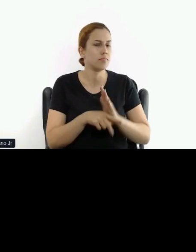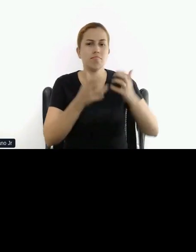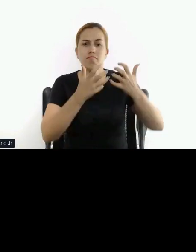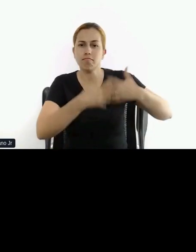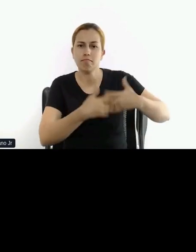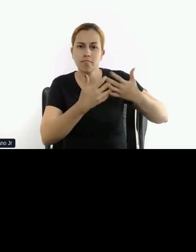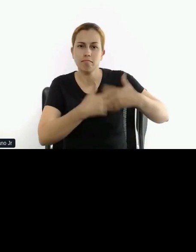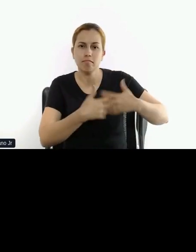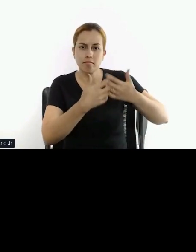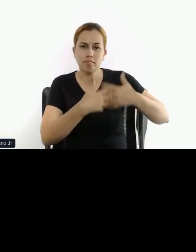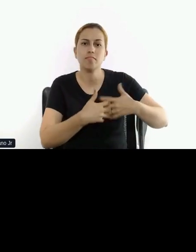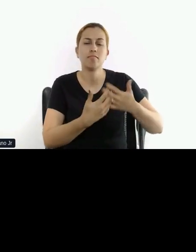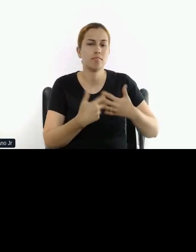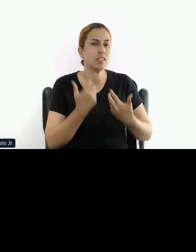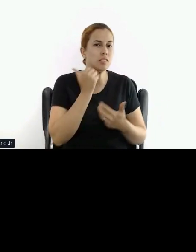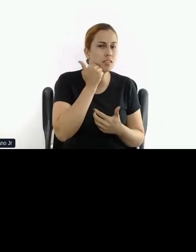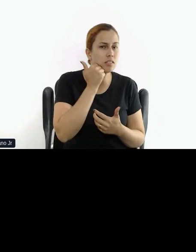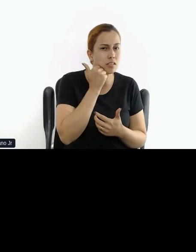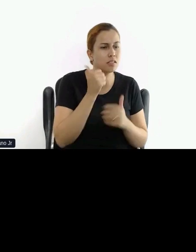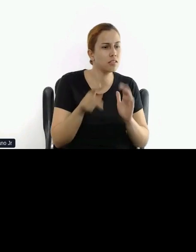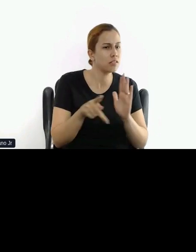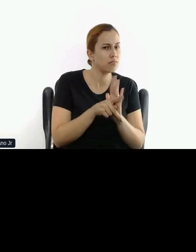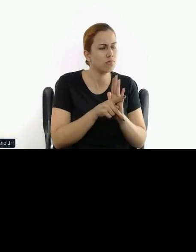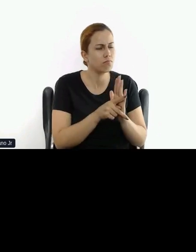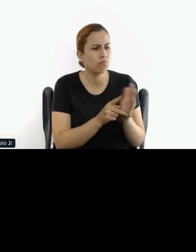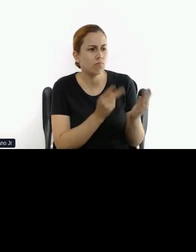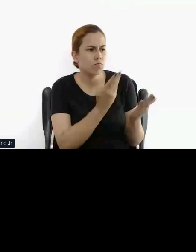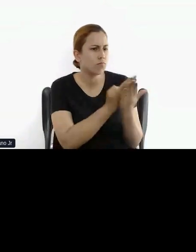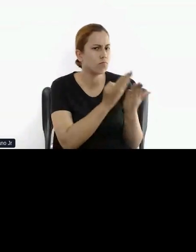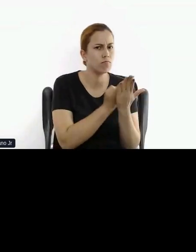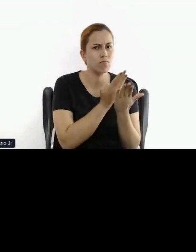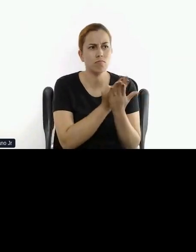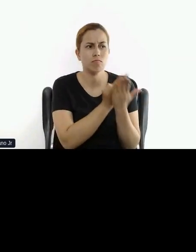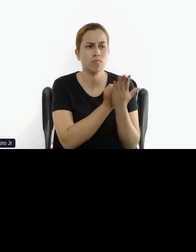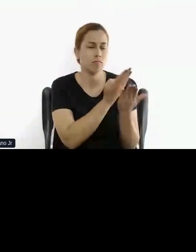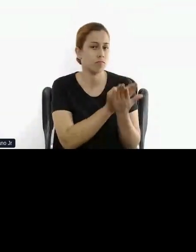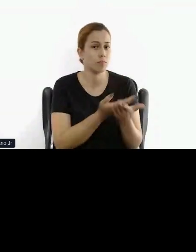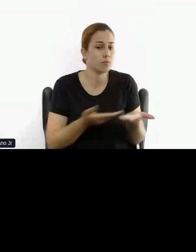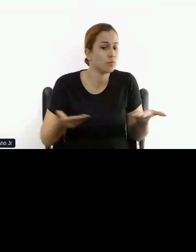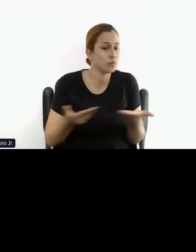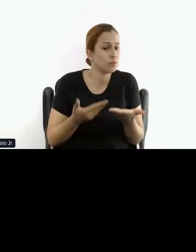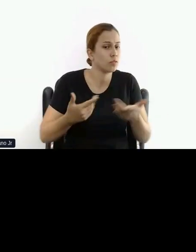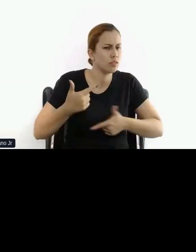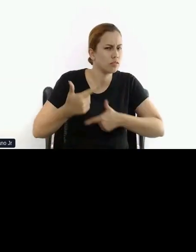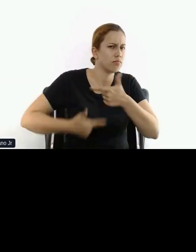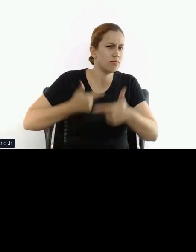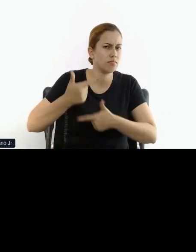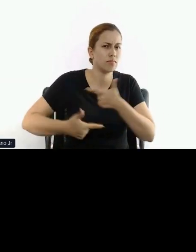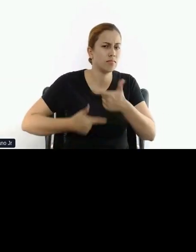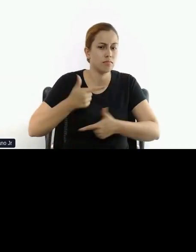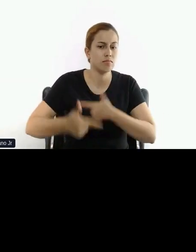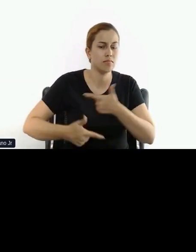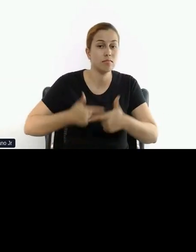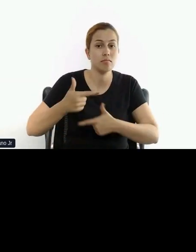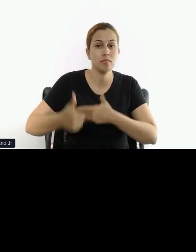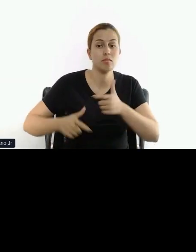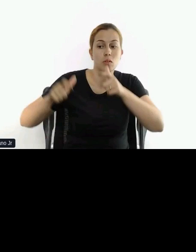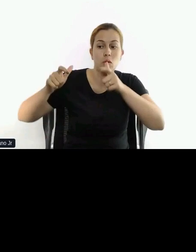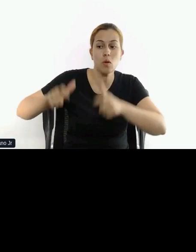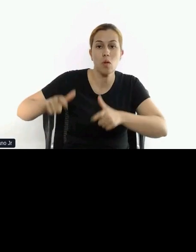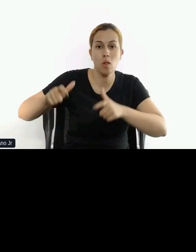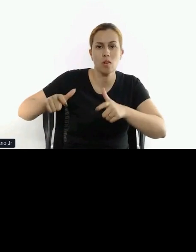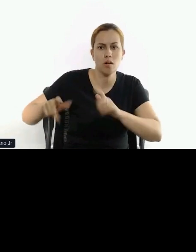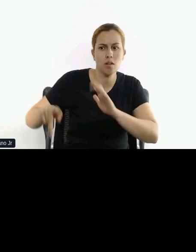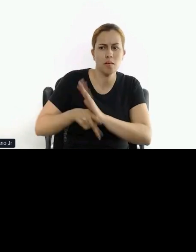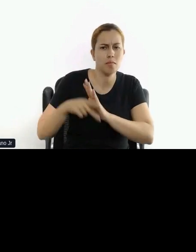Informática da Universidade Federal de Pernambuco, né? Atualmente eu trabalho no SERPRO, Serviço Federal de Processamento de